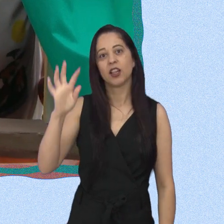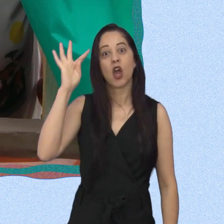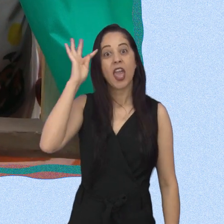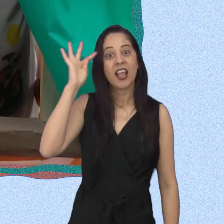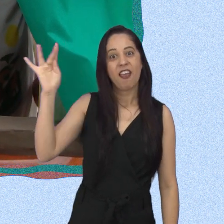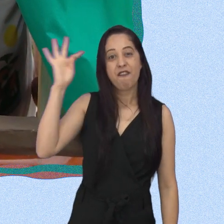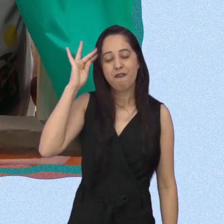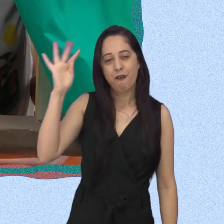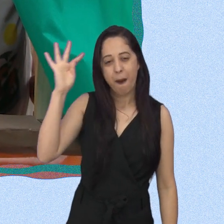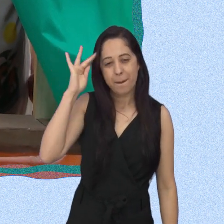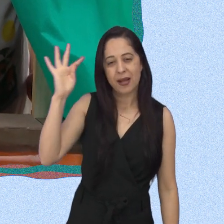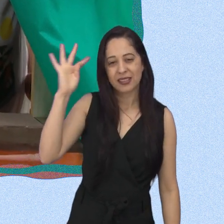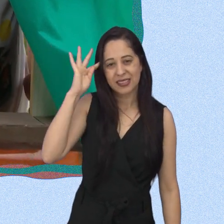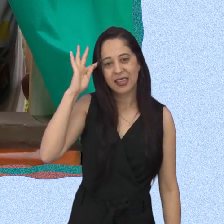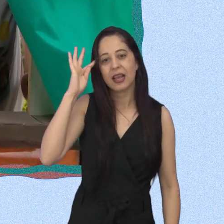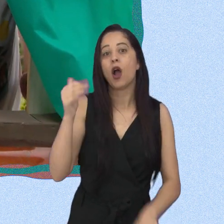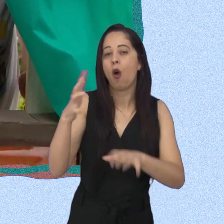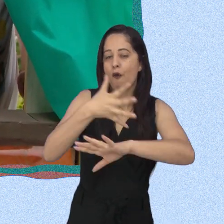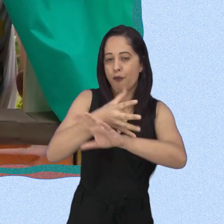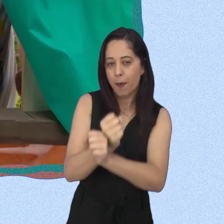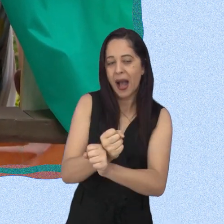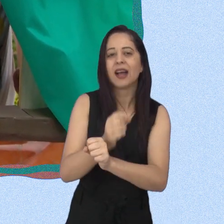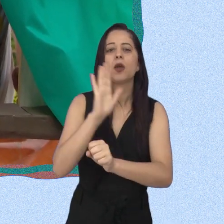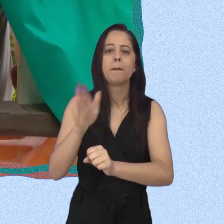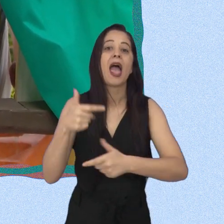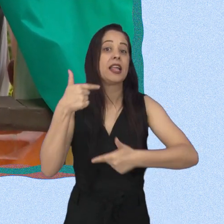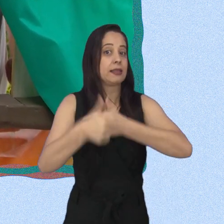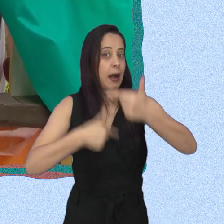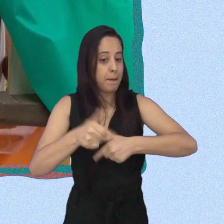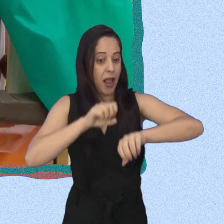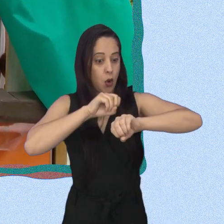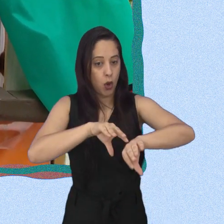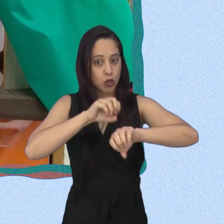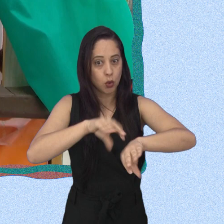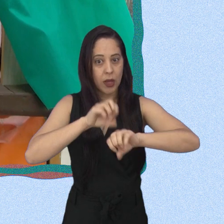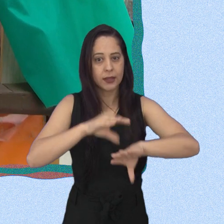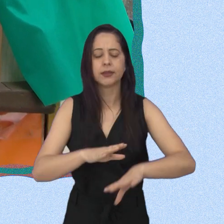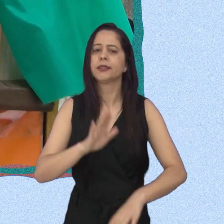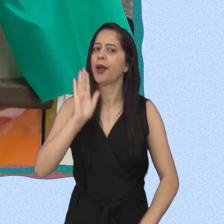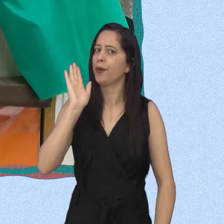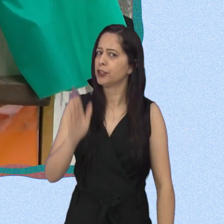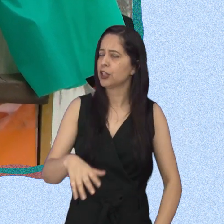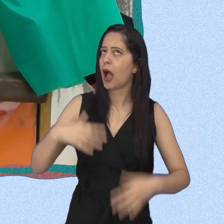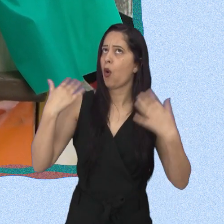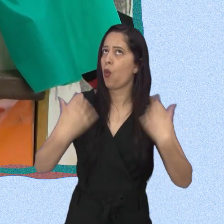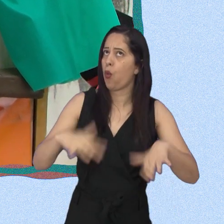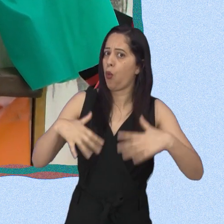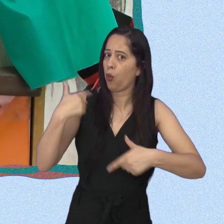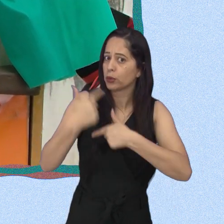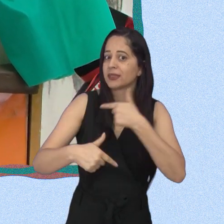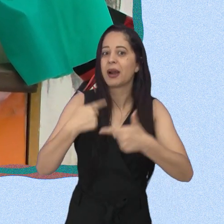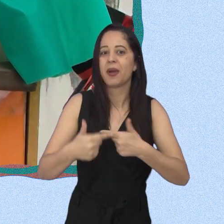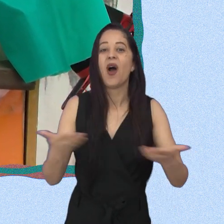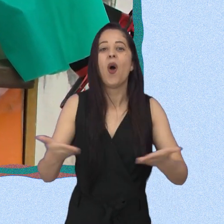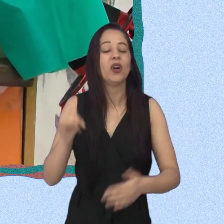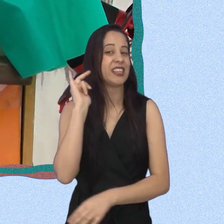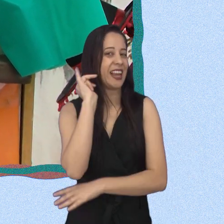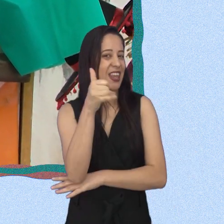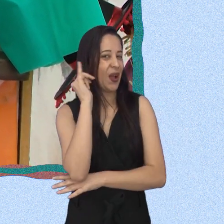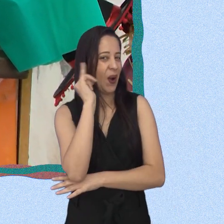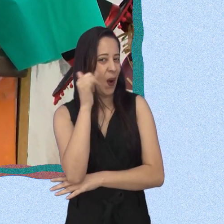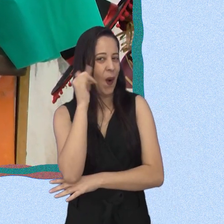filósofo por formação, gente. Mas passou pela educação, já fez tanta coisa na vida e hoje ele conta